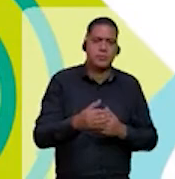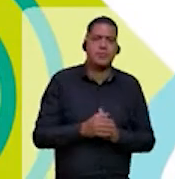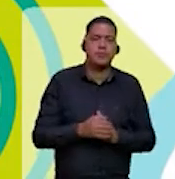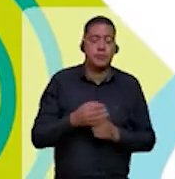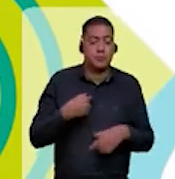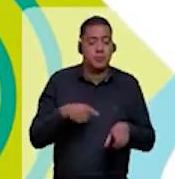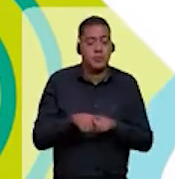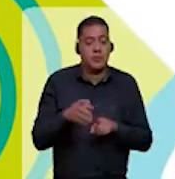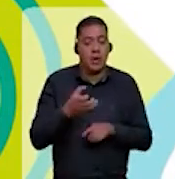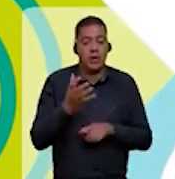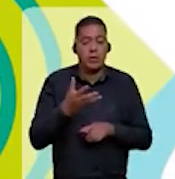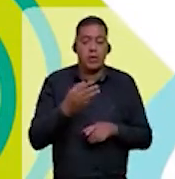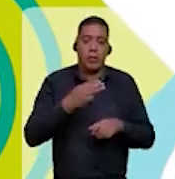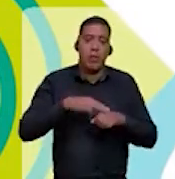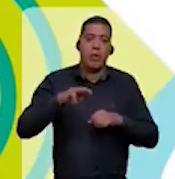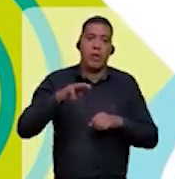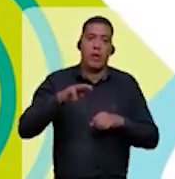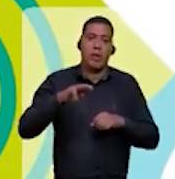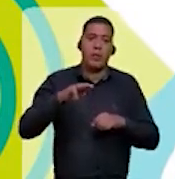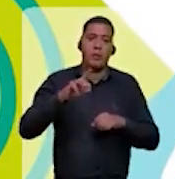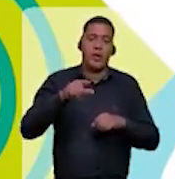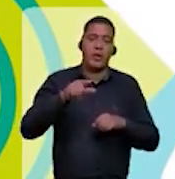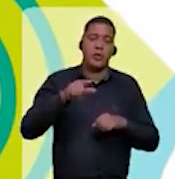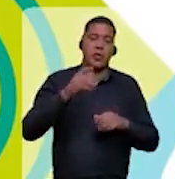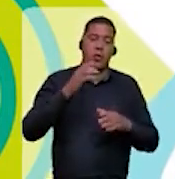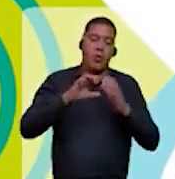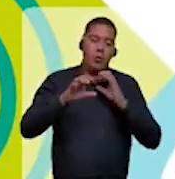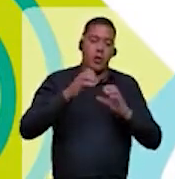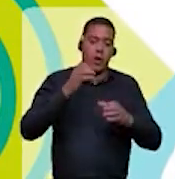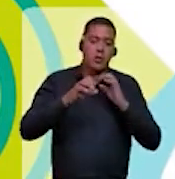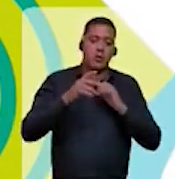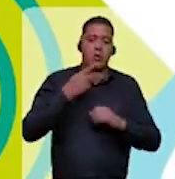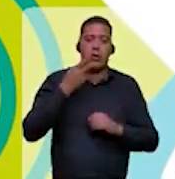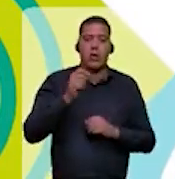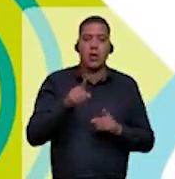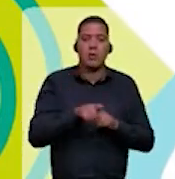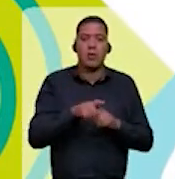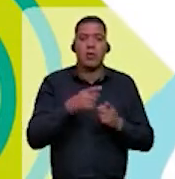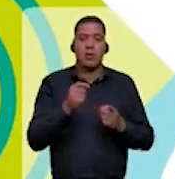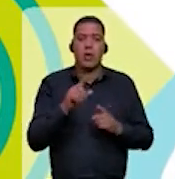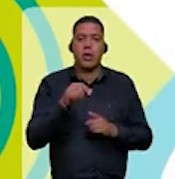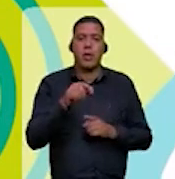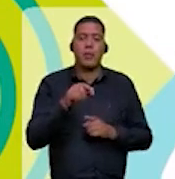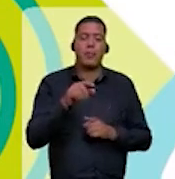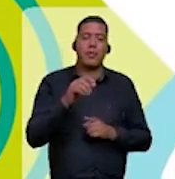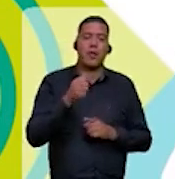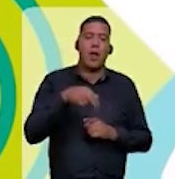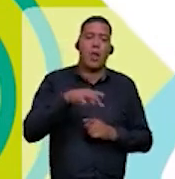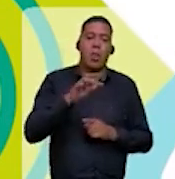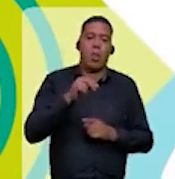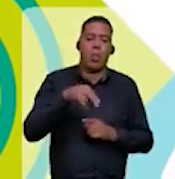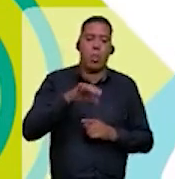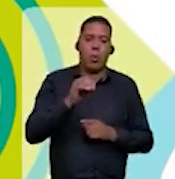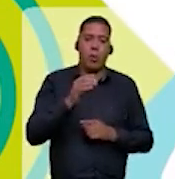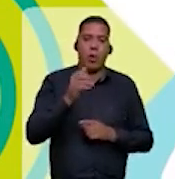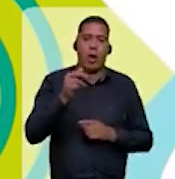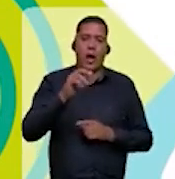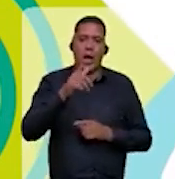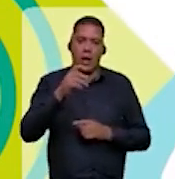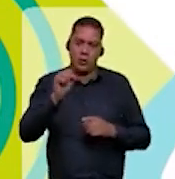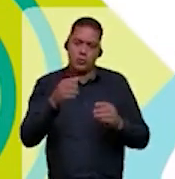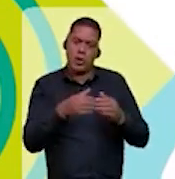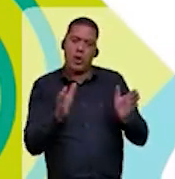gostaria já encaminhando para o desfecho dessa comunicação de citar o prefácio do Antônio Carlos sequim que abriu essa nossa